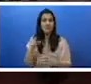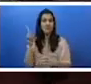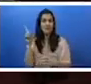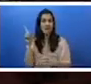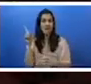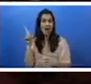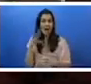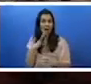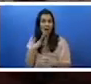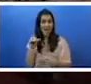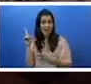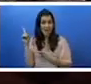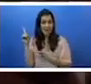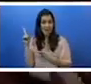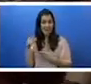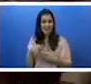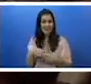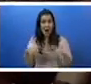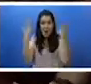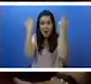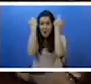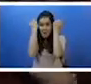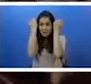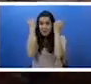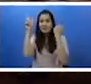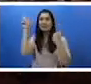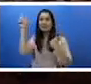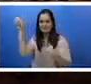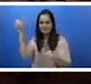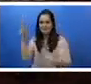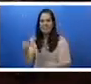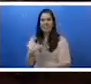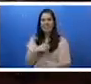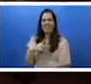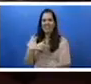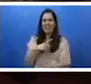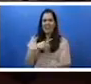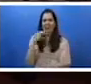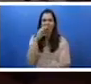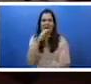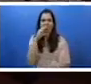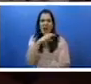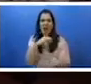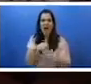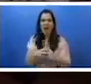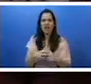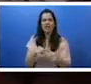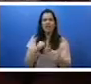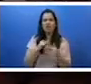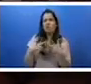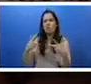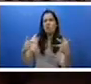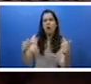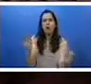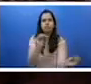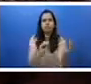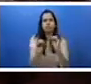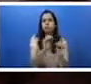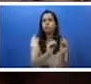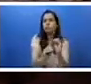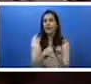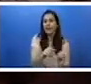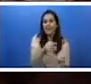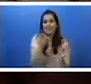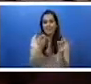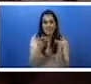Esse aqui é fantástico, o Batmóvel. Ele tem um monte de acessório e eu tenho certeza que